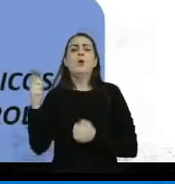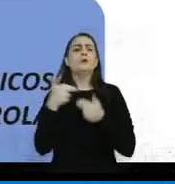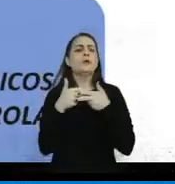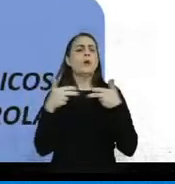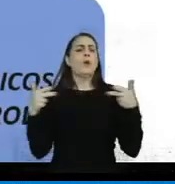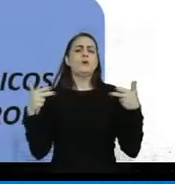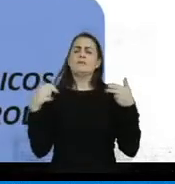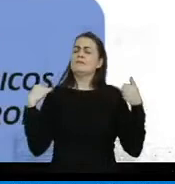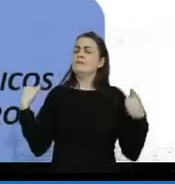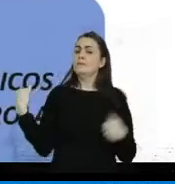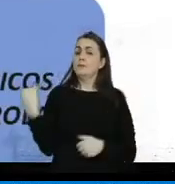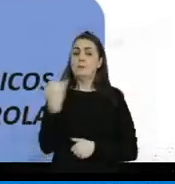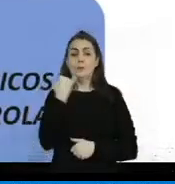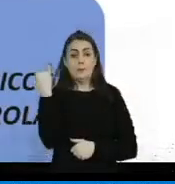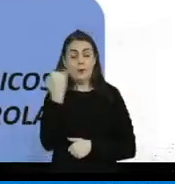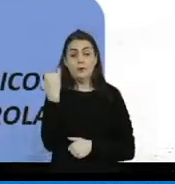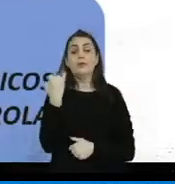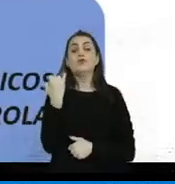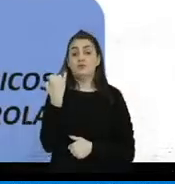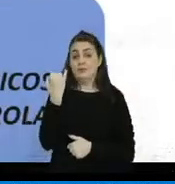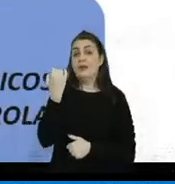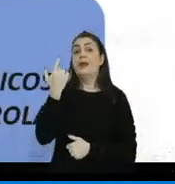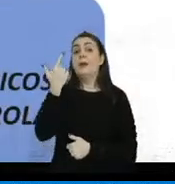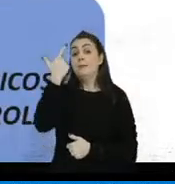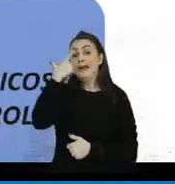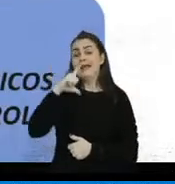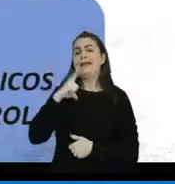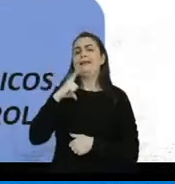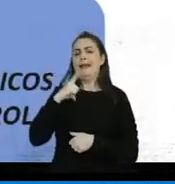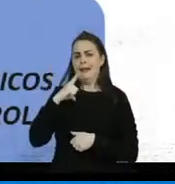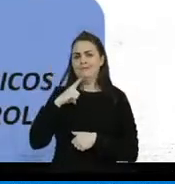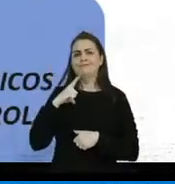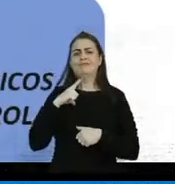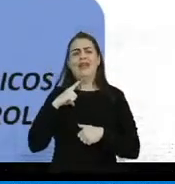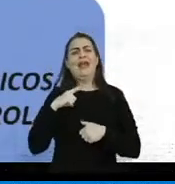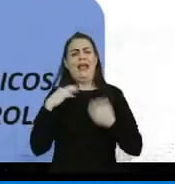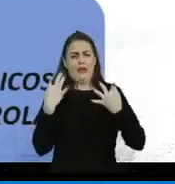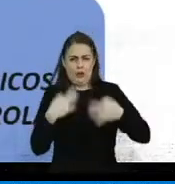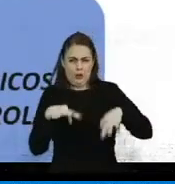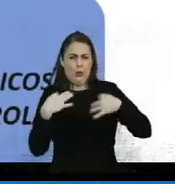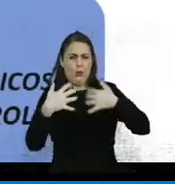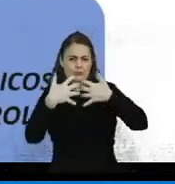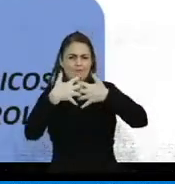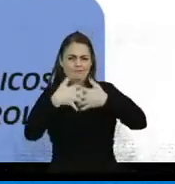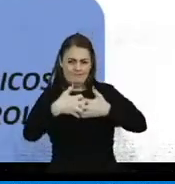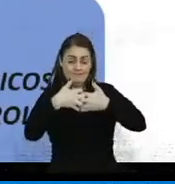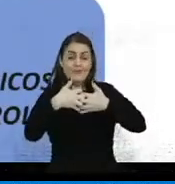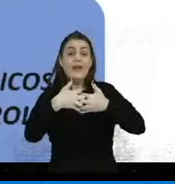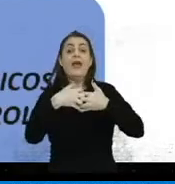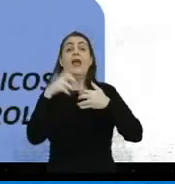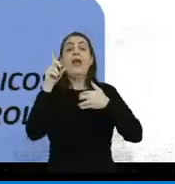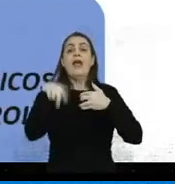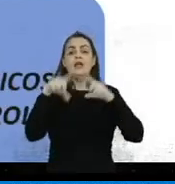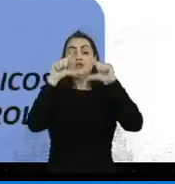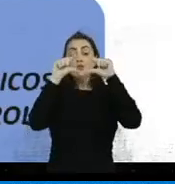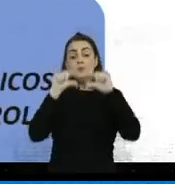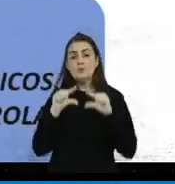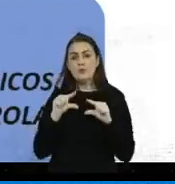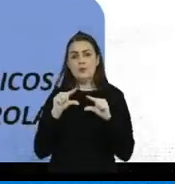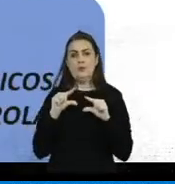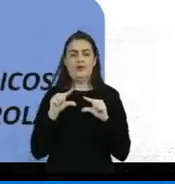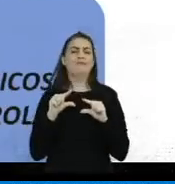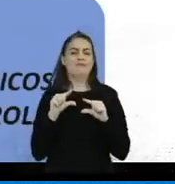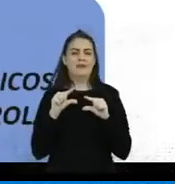gente tentar diminuir a dor, é diminuir o grau de inflamação do seu corpo. Então, a gente tem que trabalhar com uma